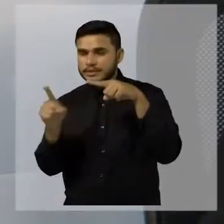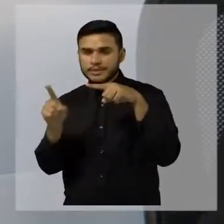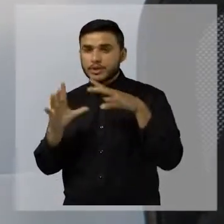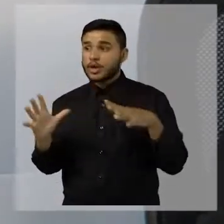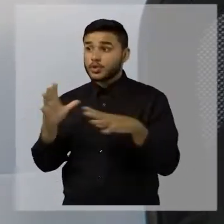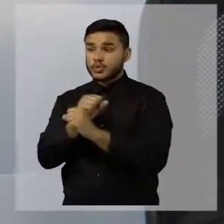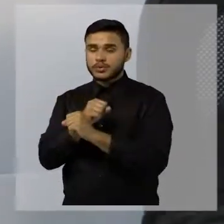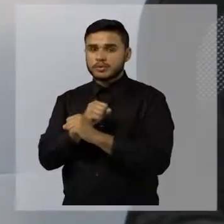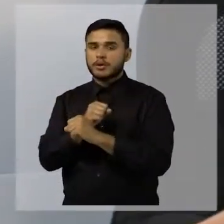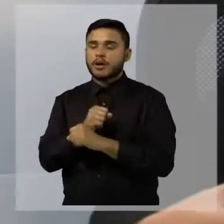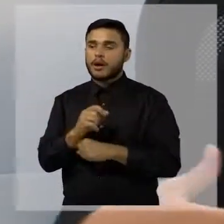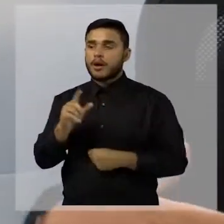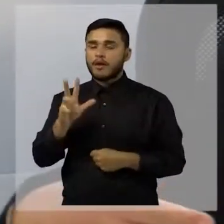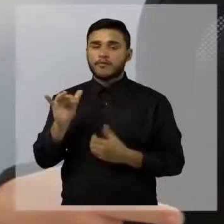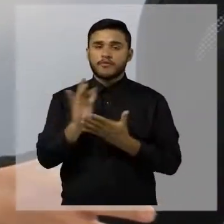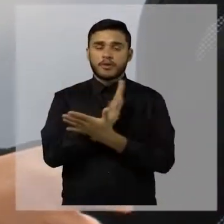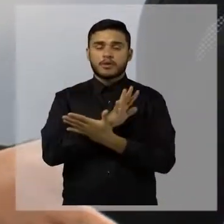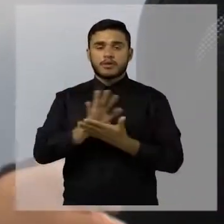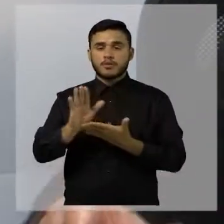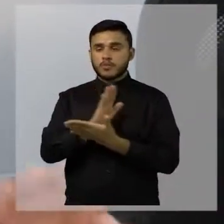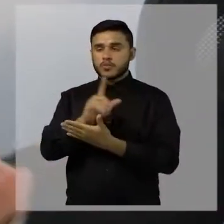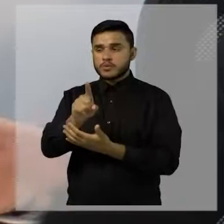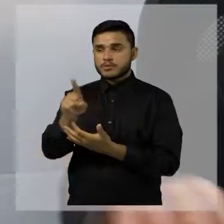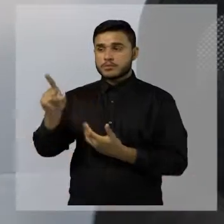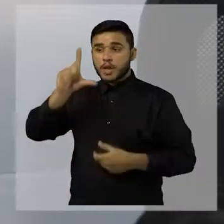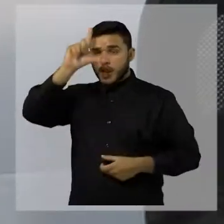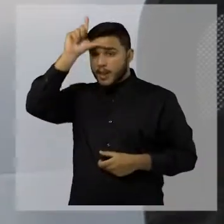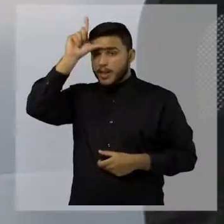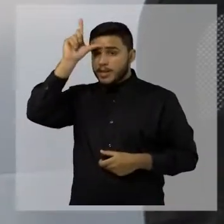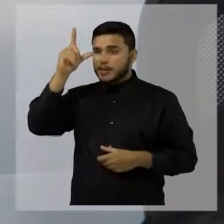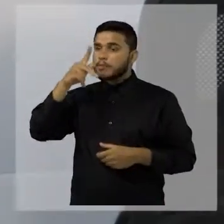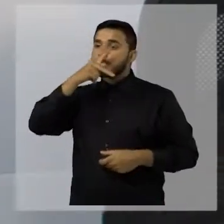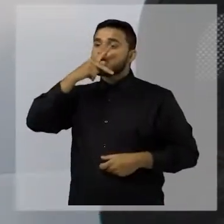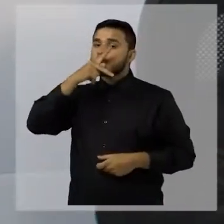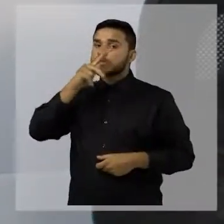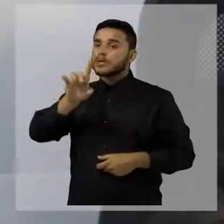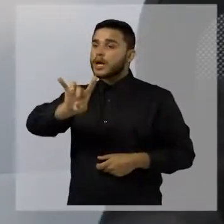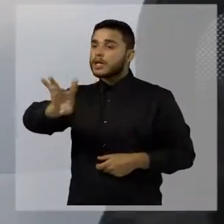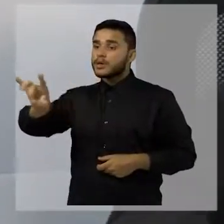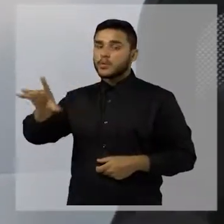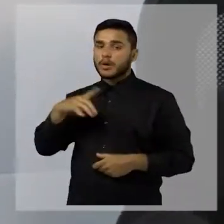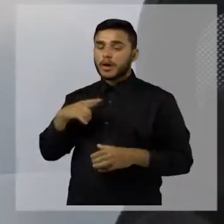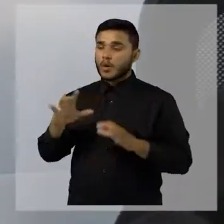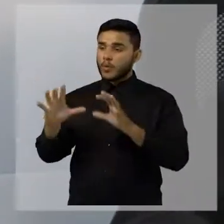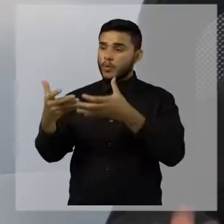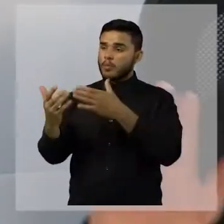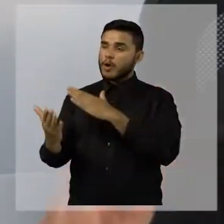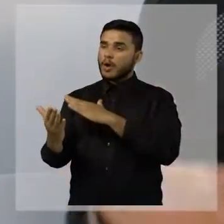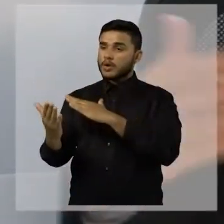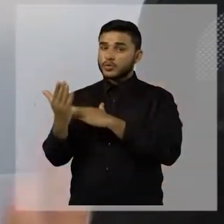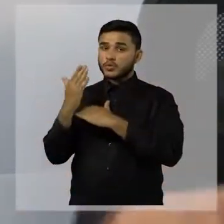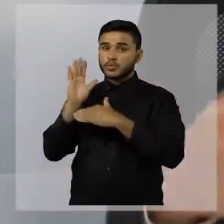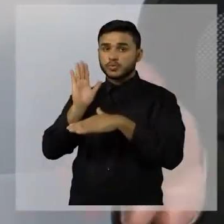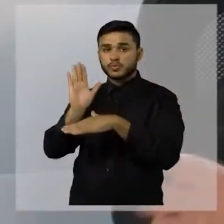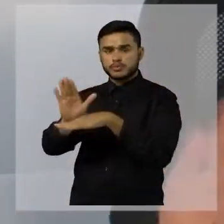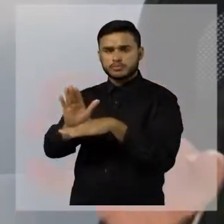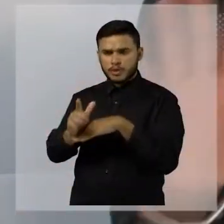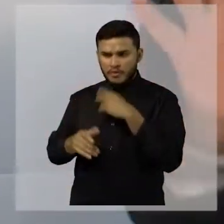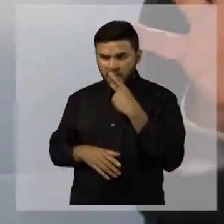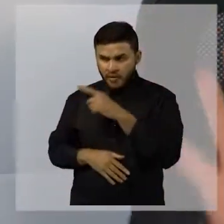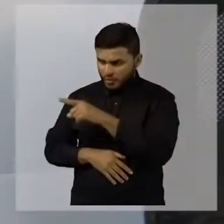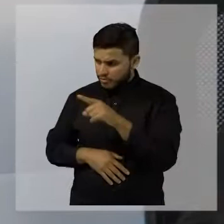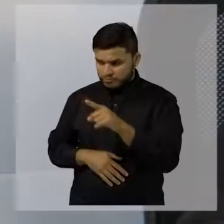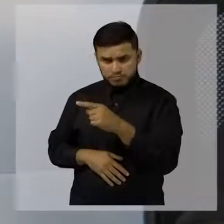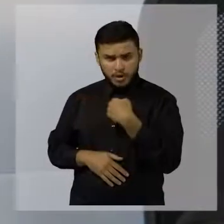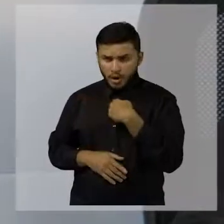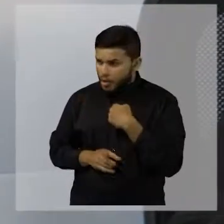para as elites dos partidos políticos. Isso aí ele encerrou. Isso é uma página virada. Depois de 100 dias ficou muito claro que ele não